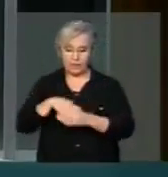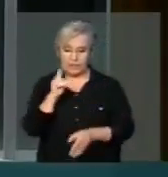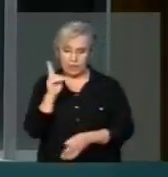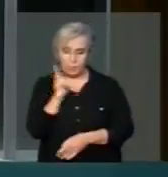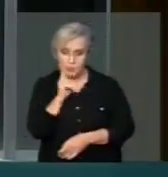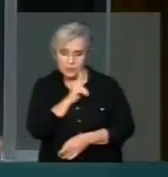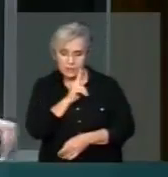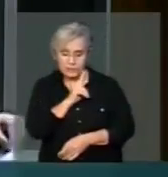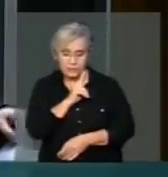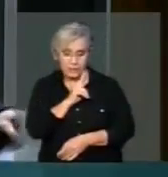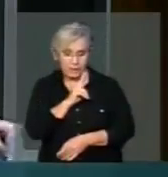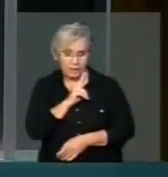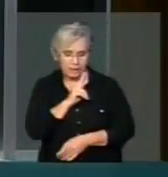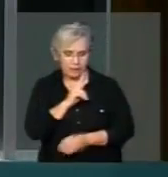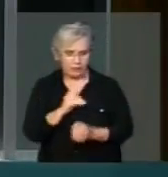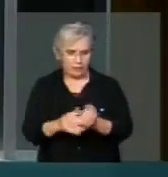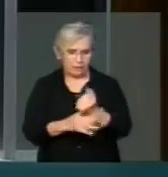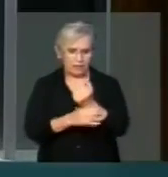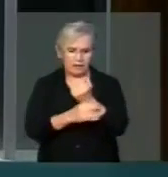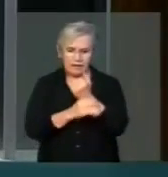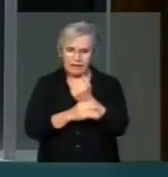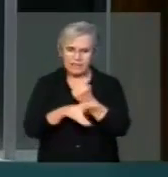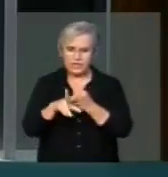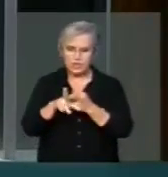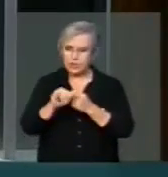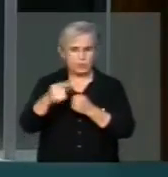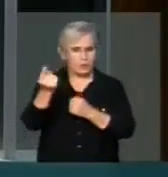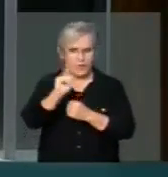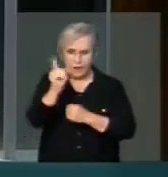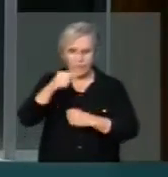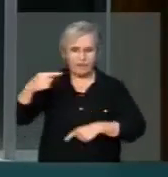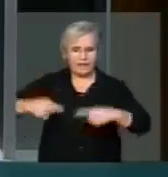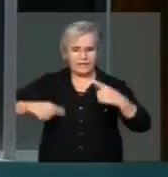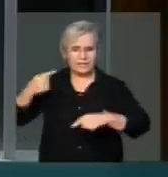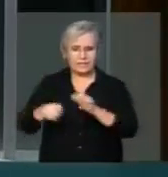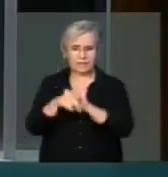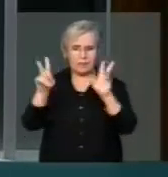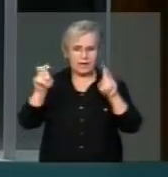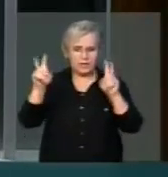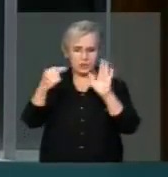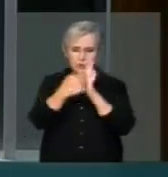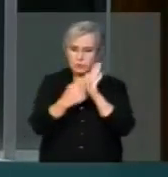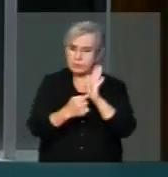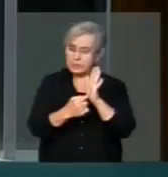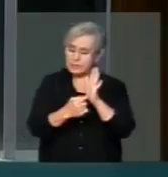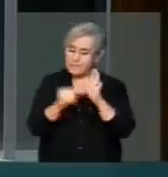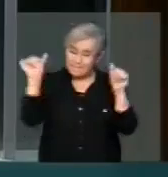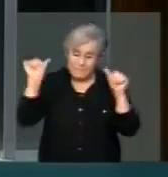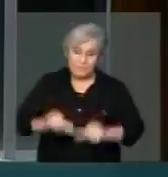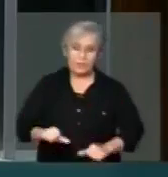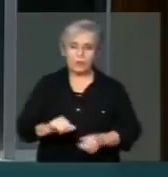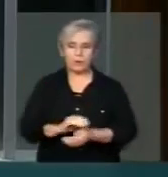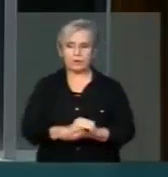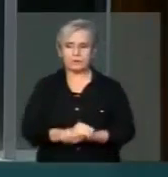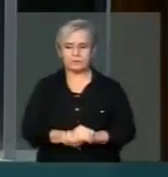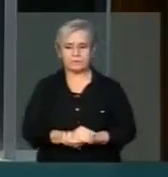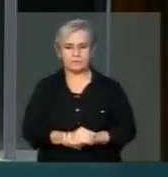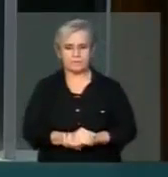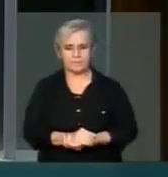urgência, garantindo que não vai haver um debate sobre esses itens, é um terceiro